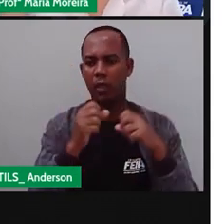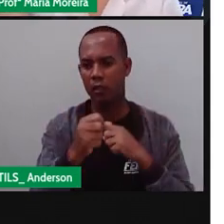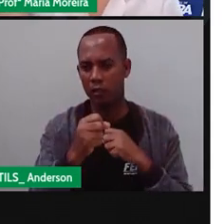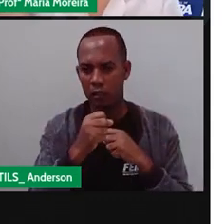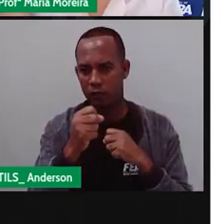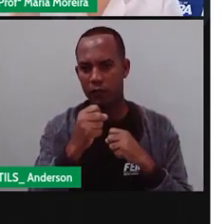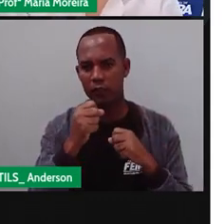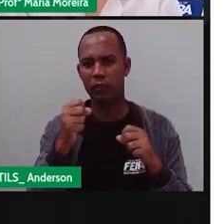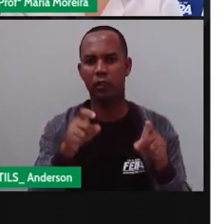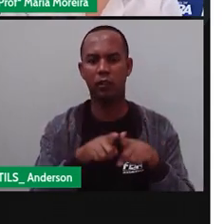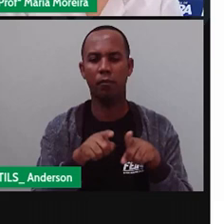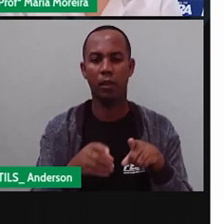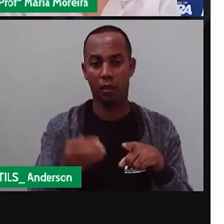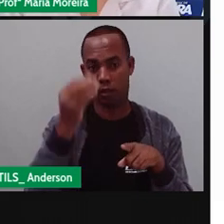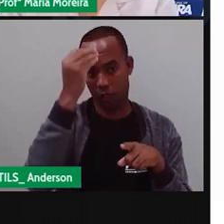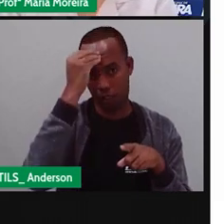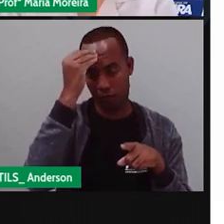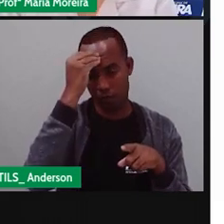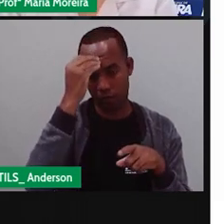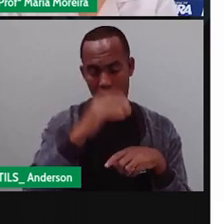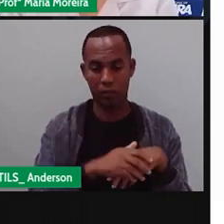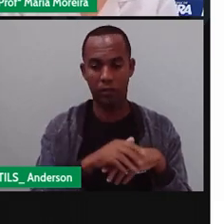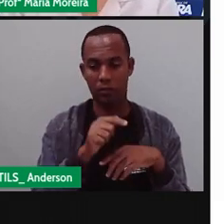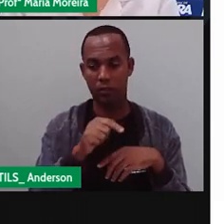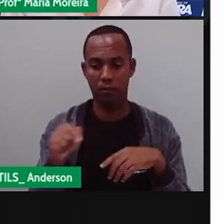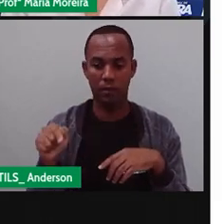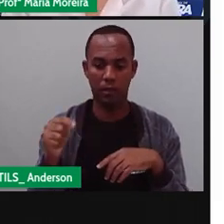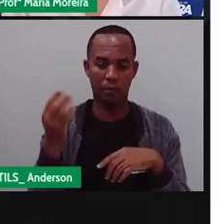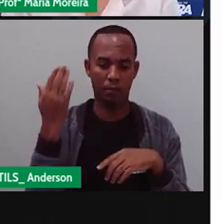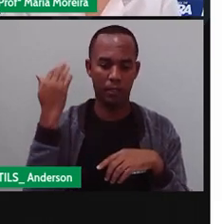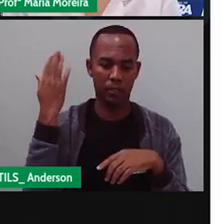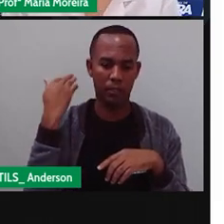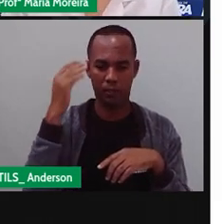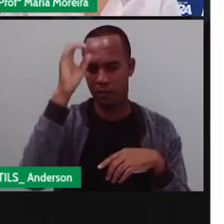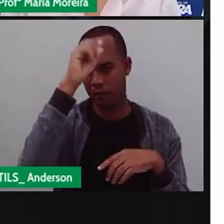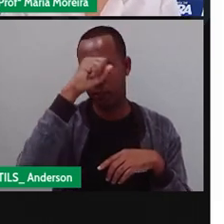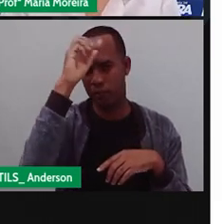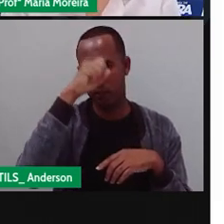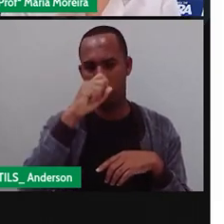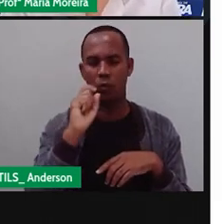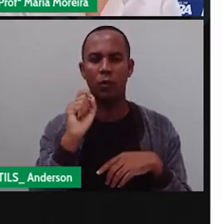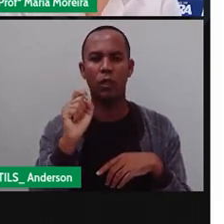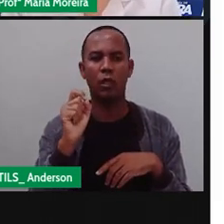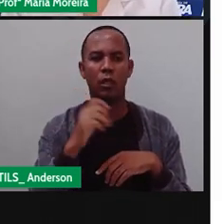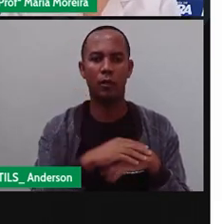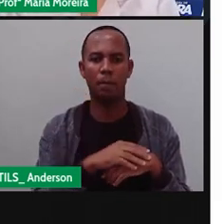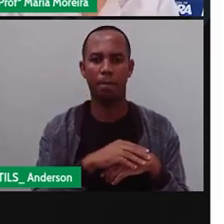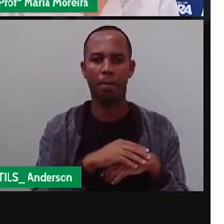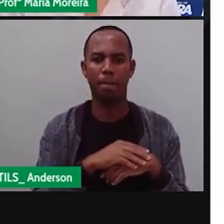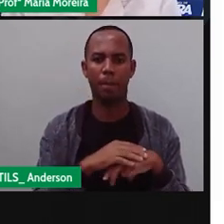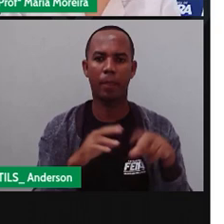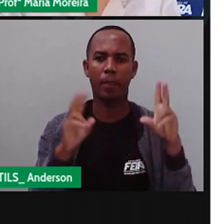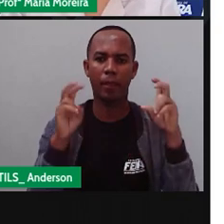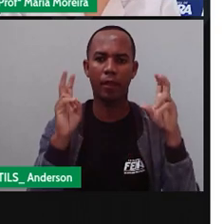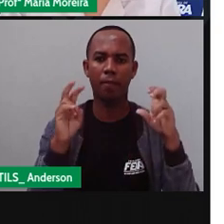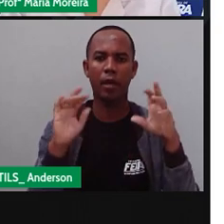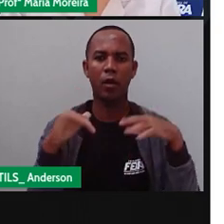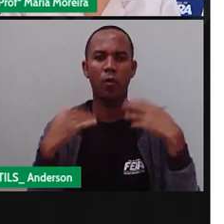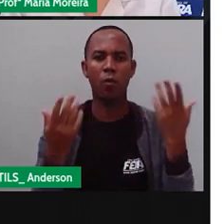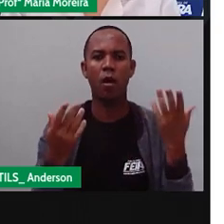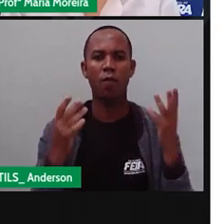entrevista. Guardei aqui. Foi o que eu aprendi semana passada. Ah, eu aprendi sobre as